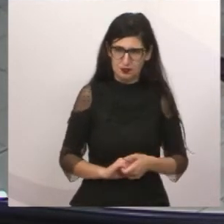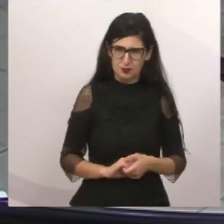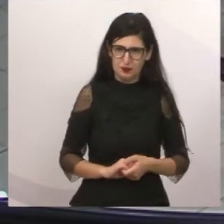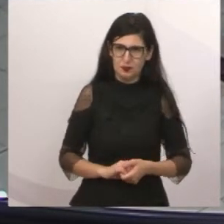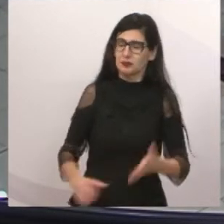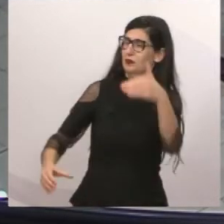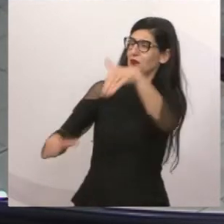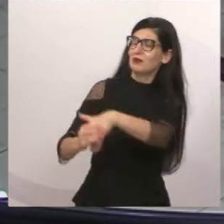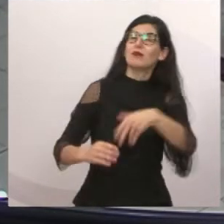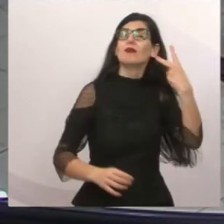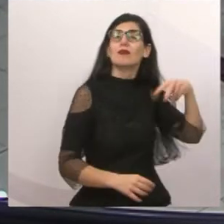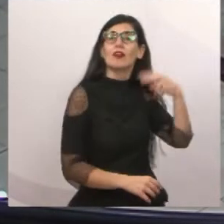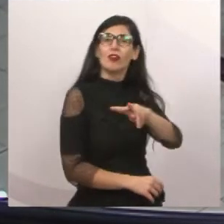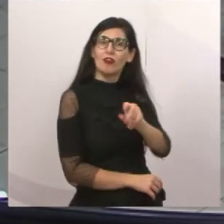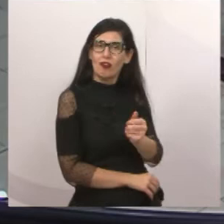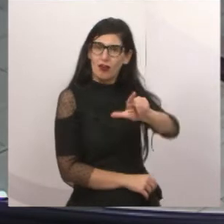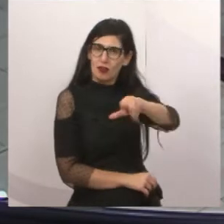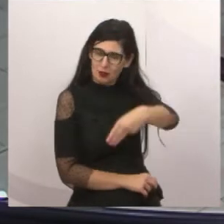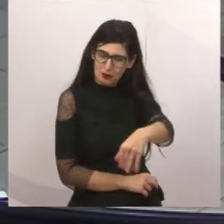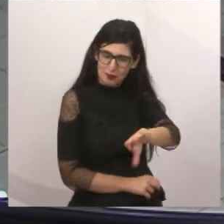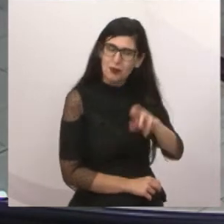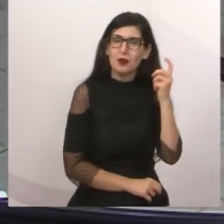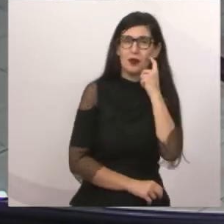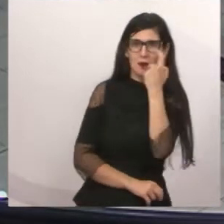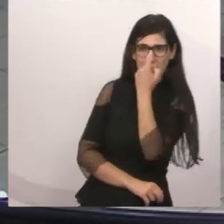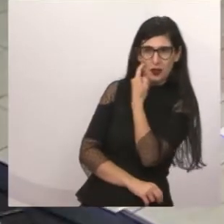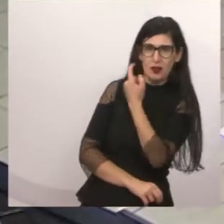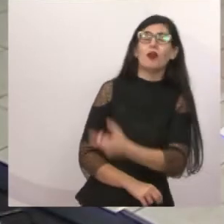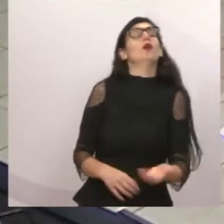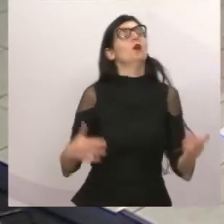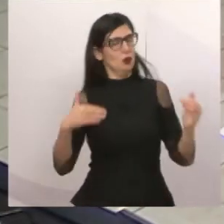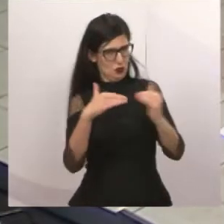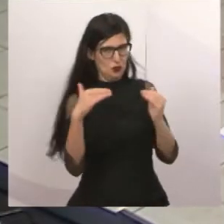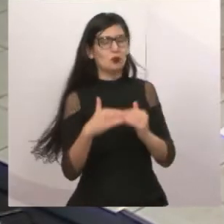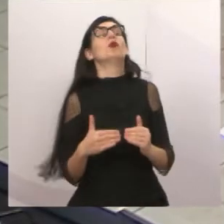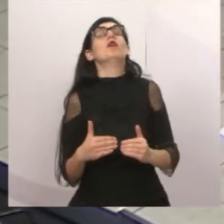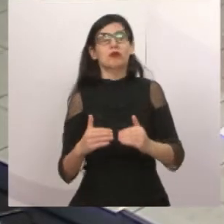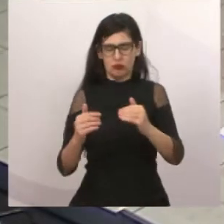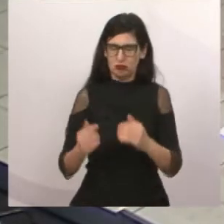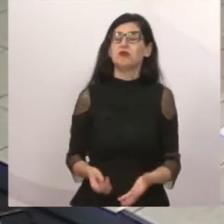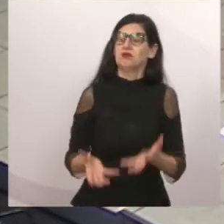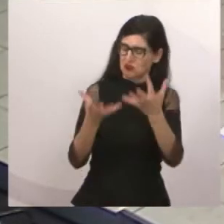Como vota o vereador Valmir do Parque Meia Lua? Meu voto é favorável.